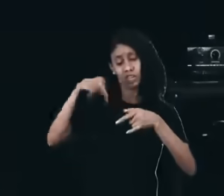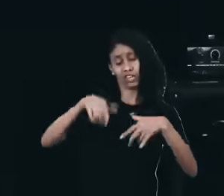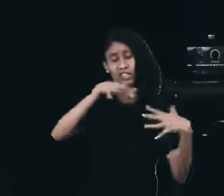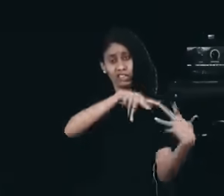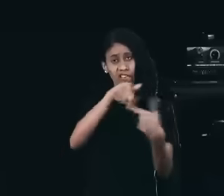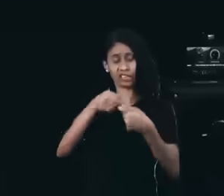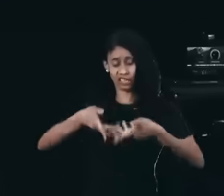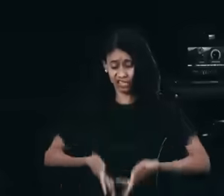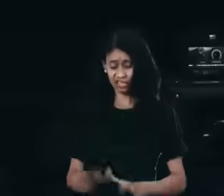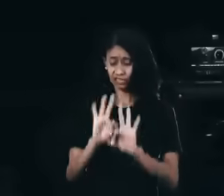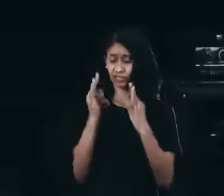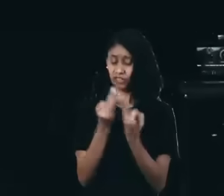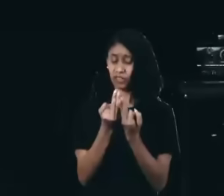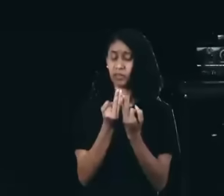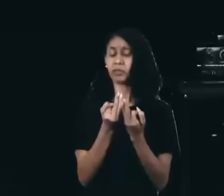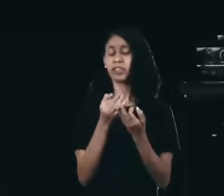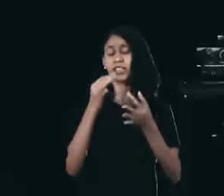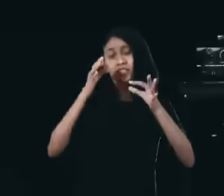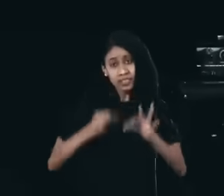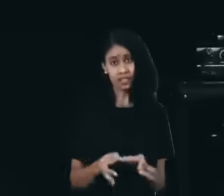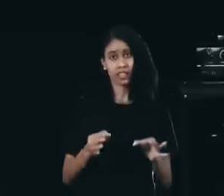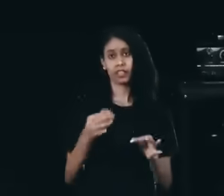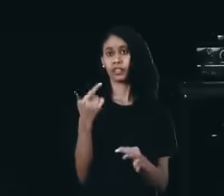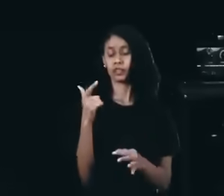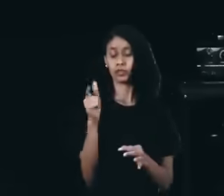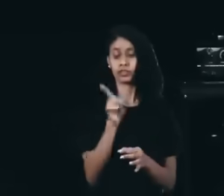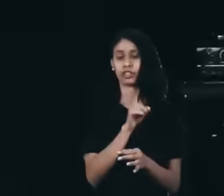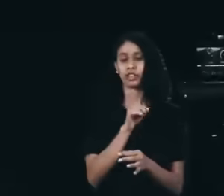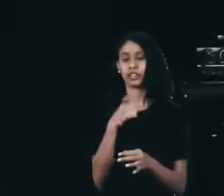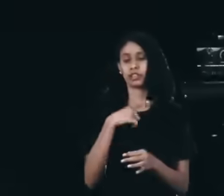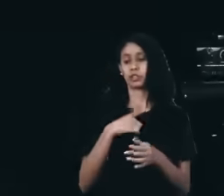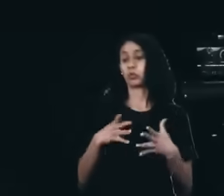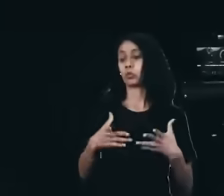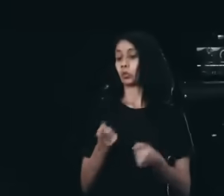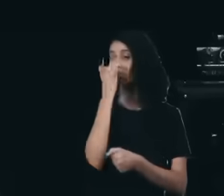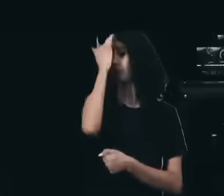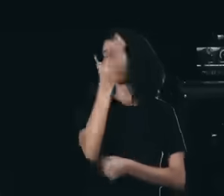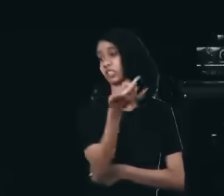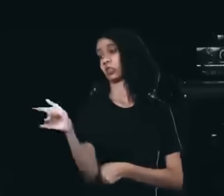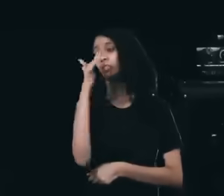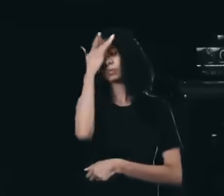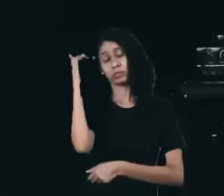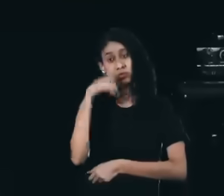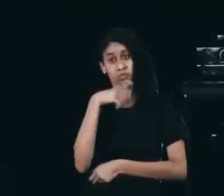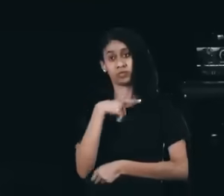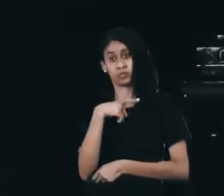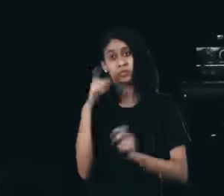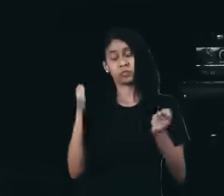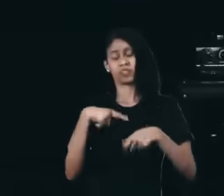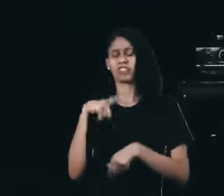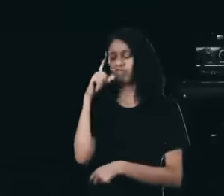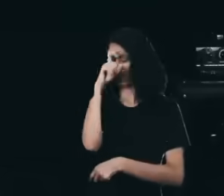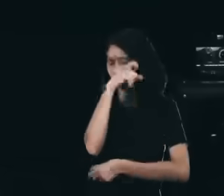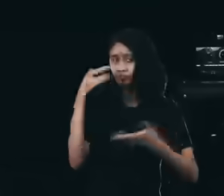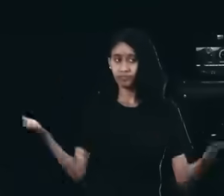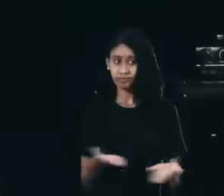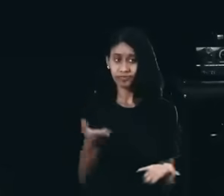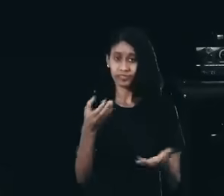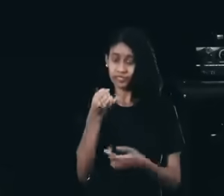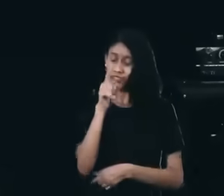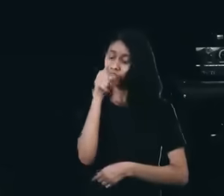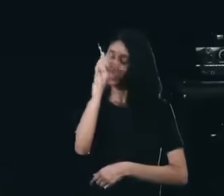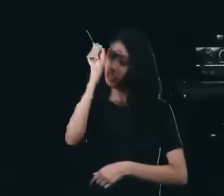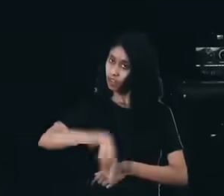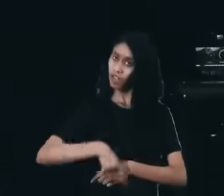terra. Você pode não ter tido todas as facilidades que alguém teve. Você pode estar em dificuldade. Se você